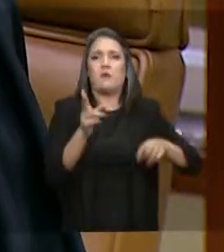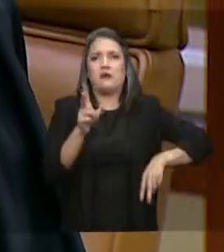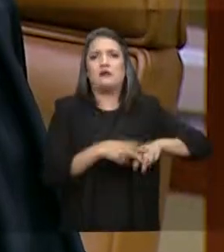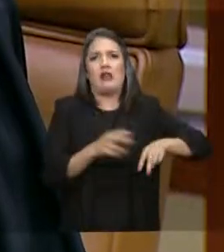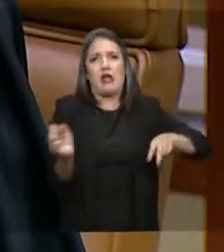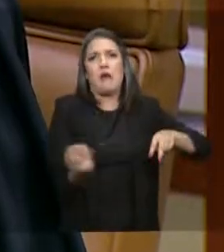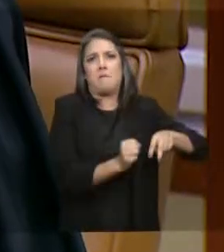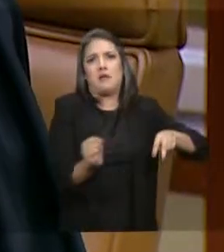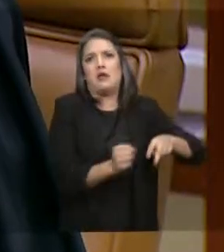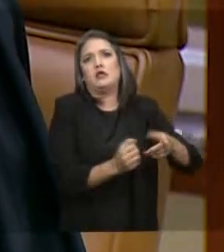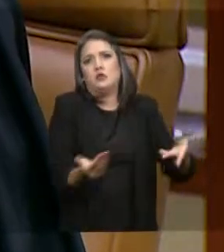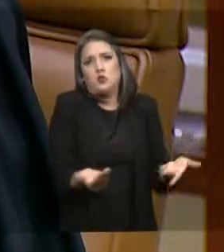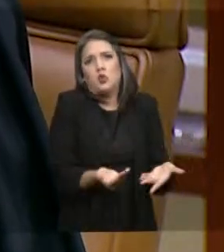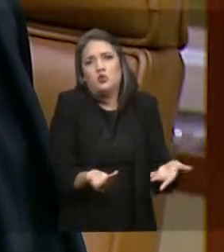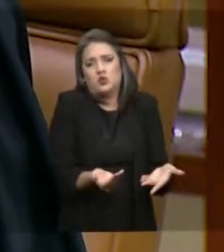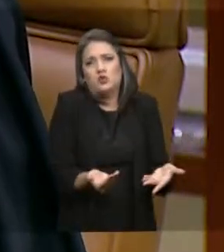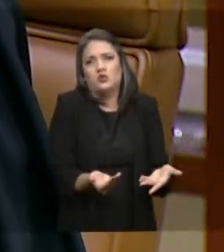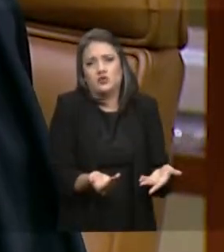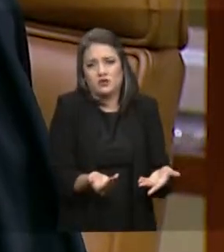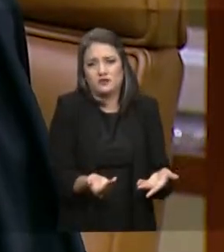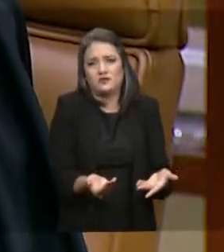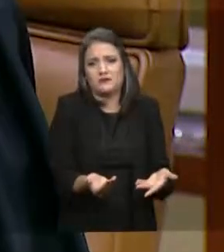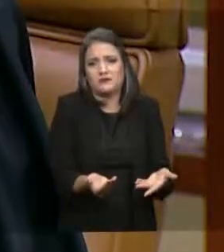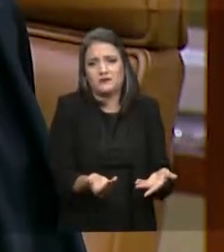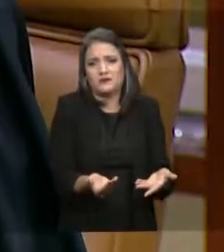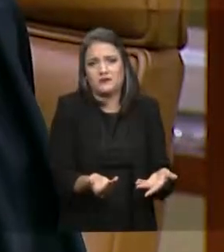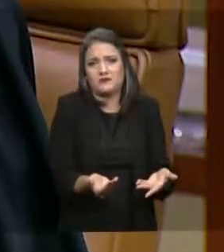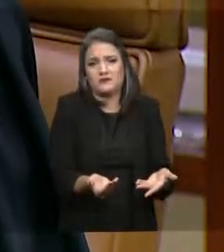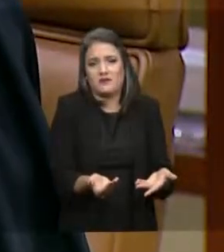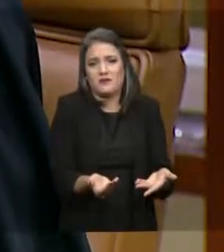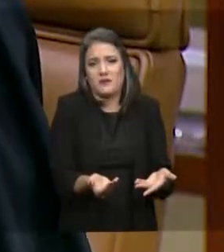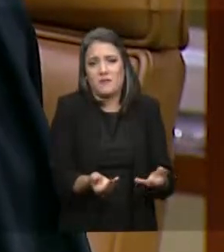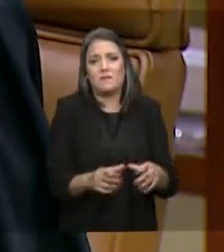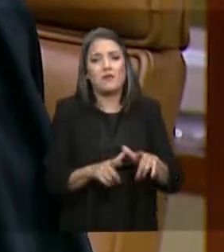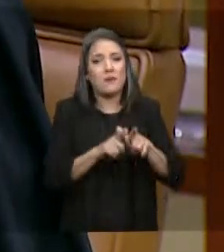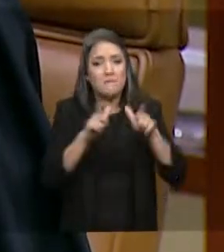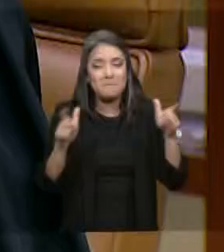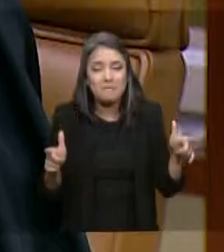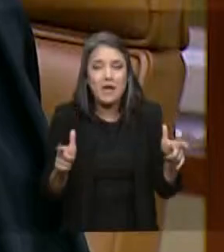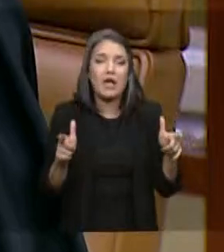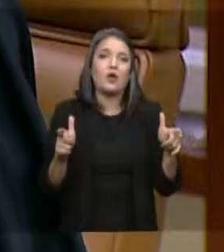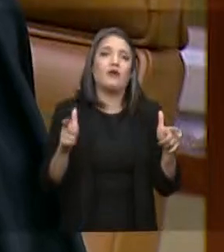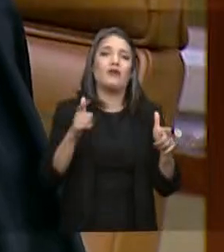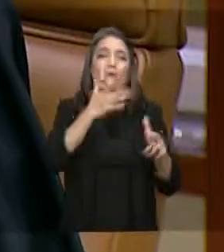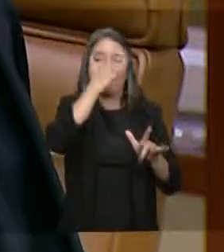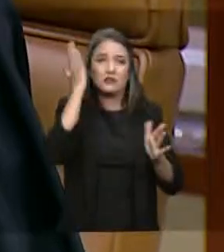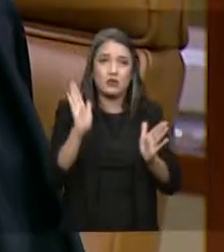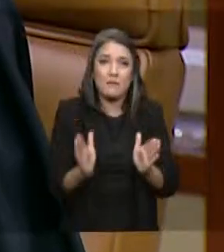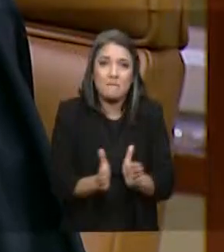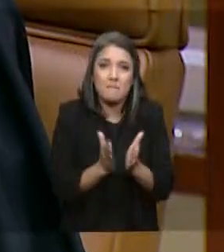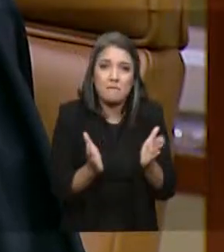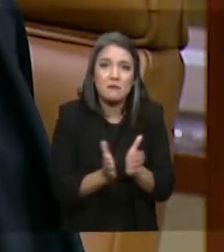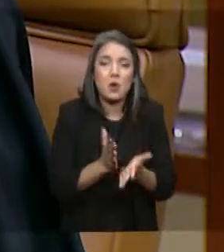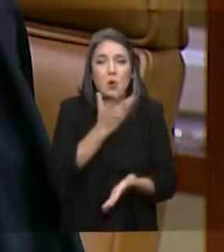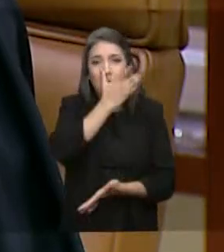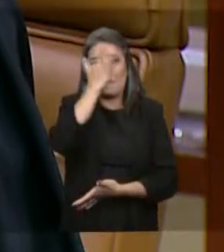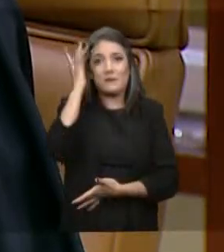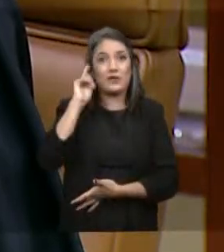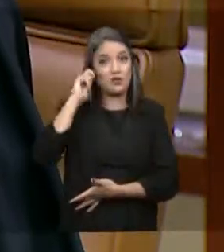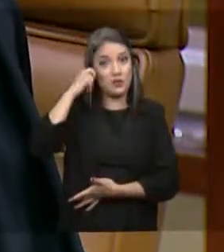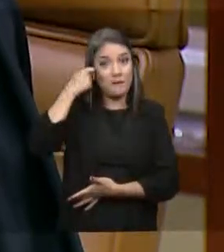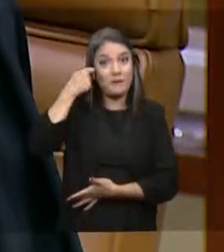menos favorecida são sua grande maioria presos pobres e pretos